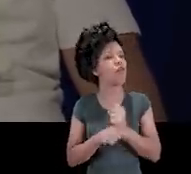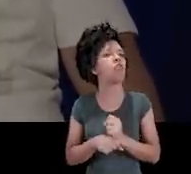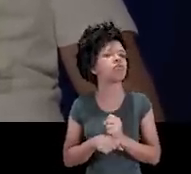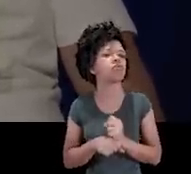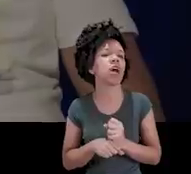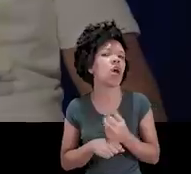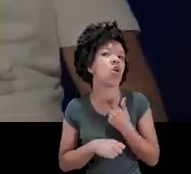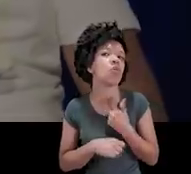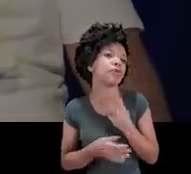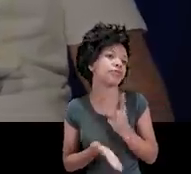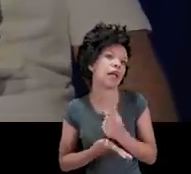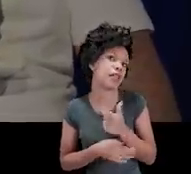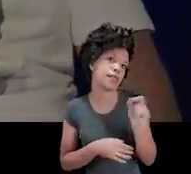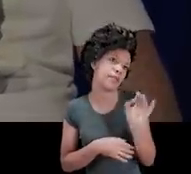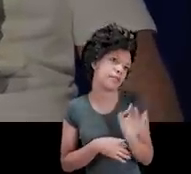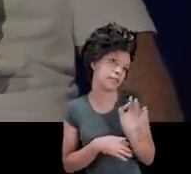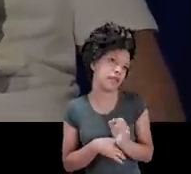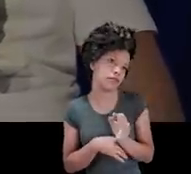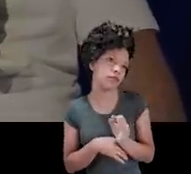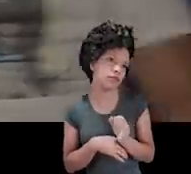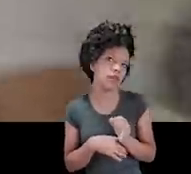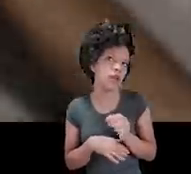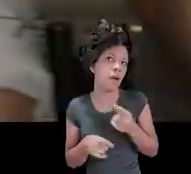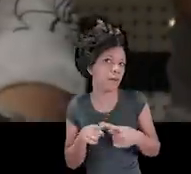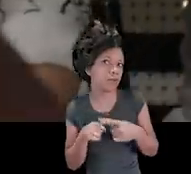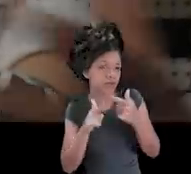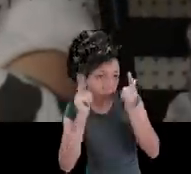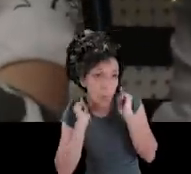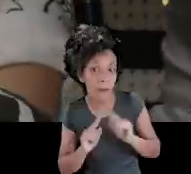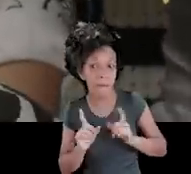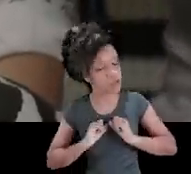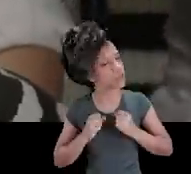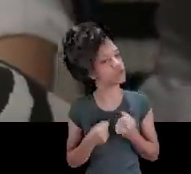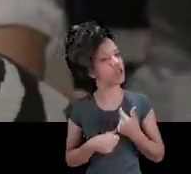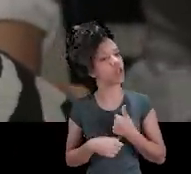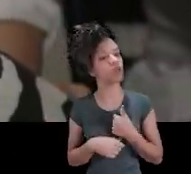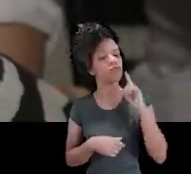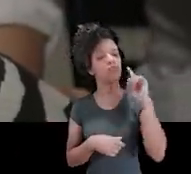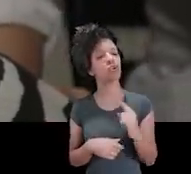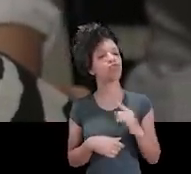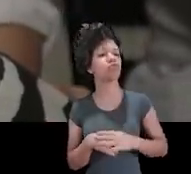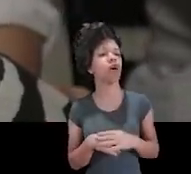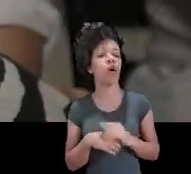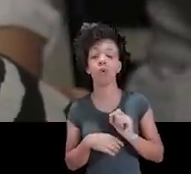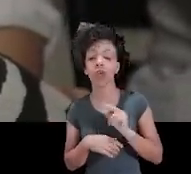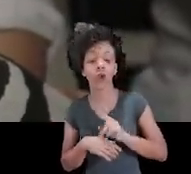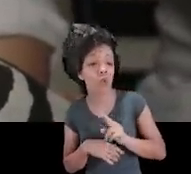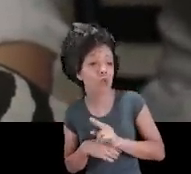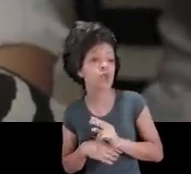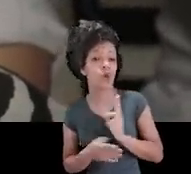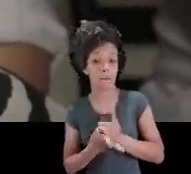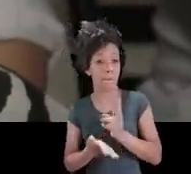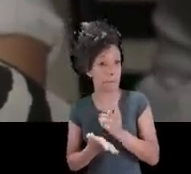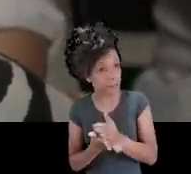não posso dizer que está 100% relacionada com o fato de ser careca, mas com as atitudes que eu tenho no dia a dia, com o que eu uso para poder manter